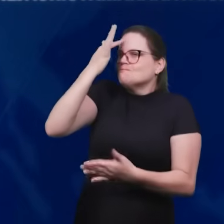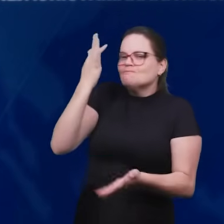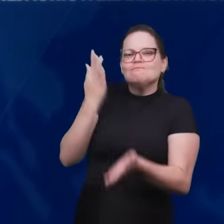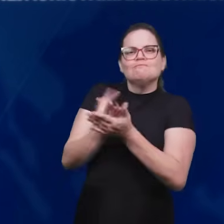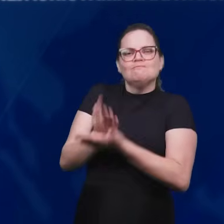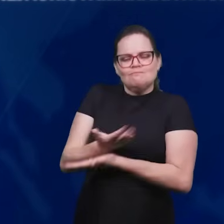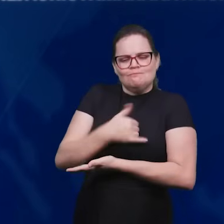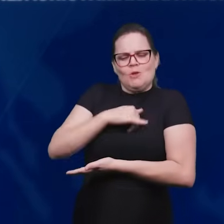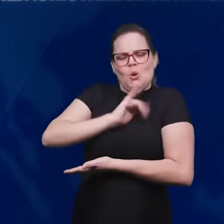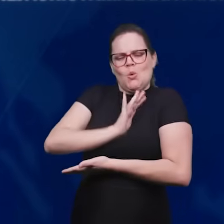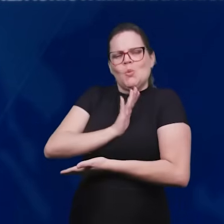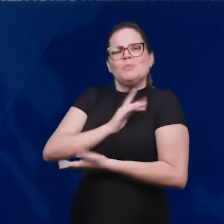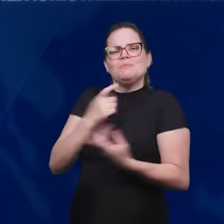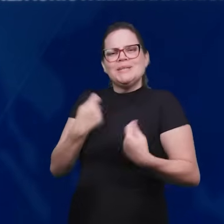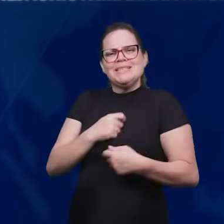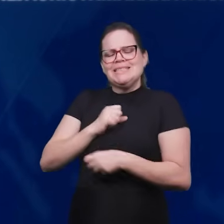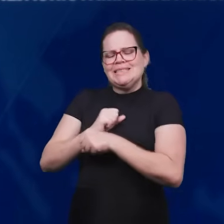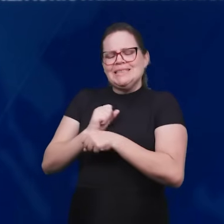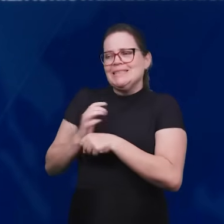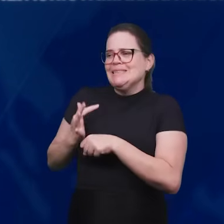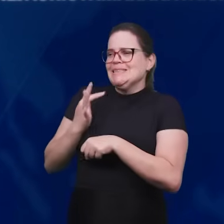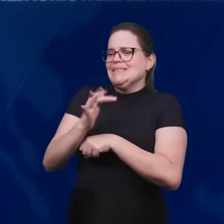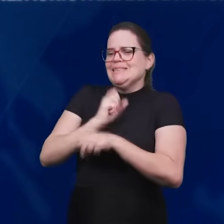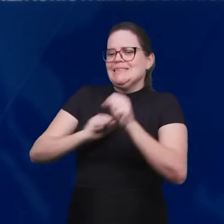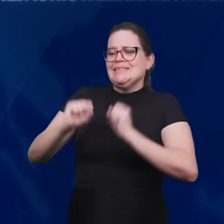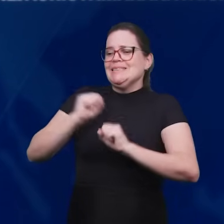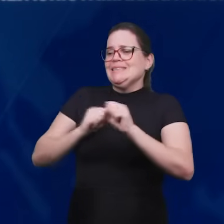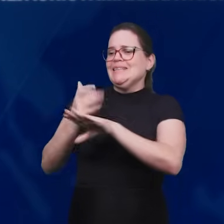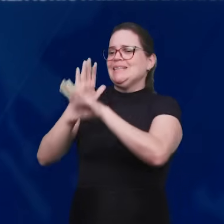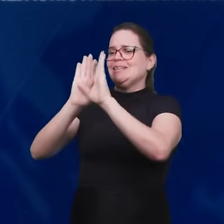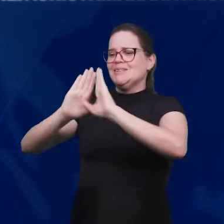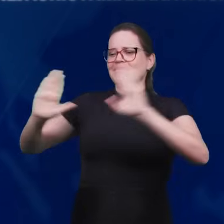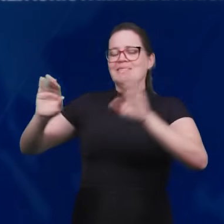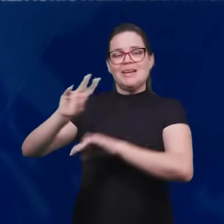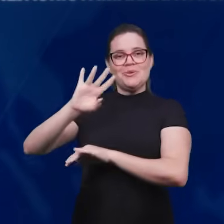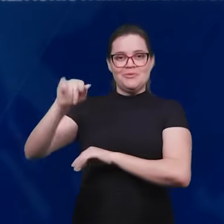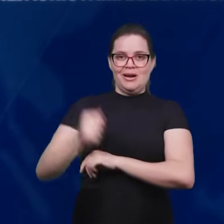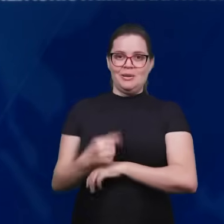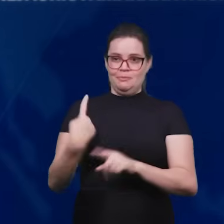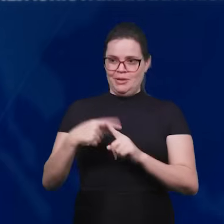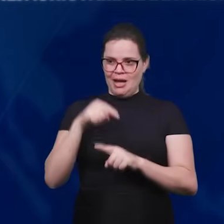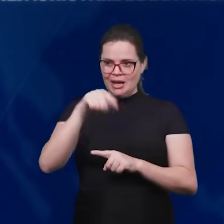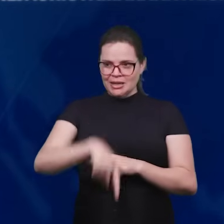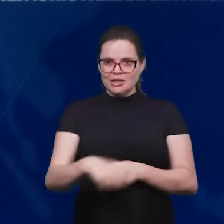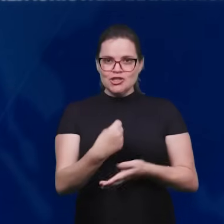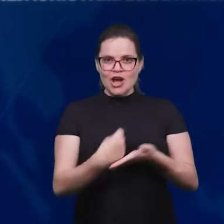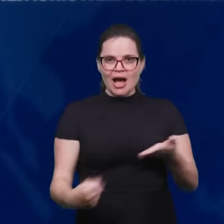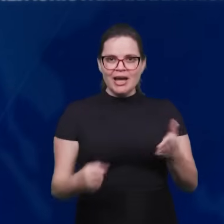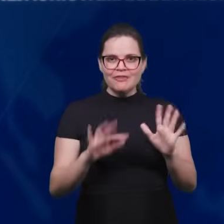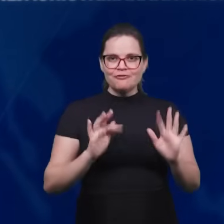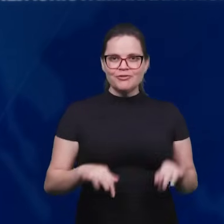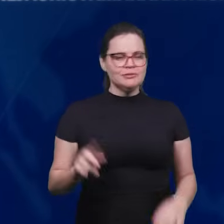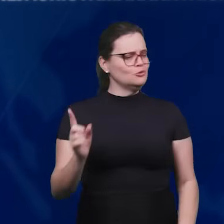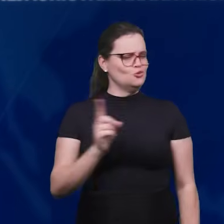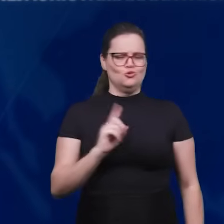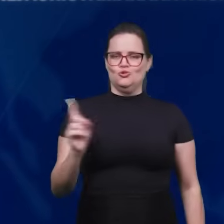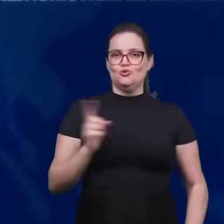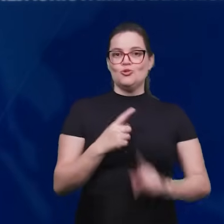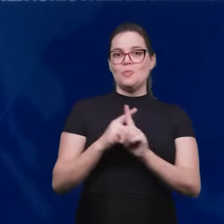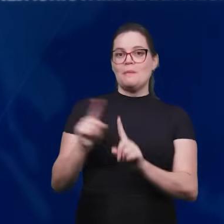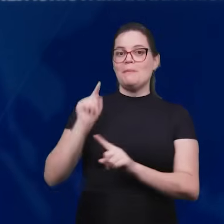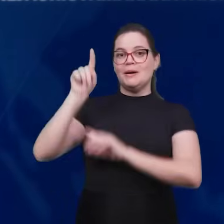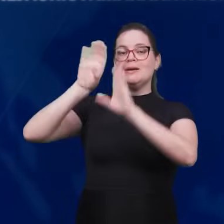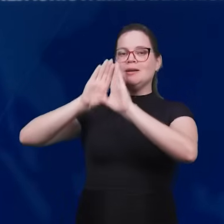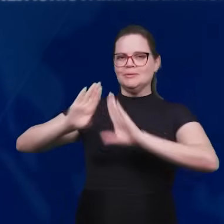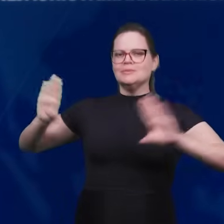essa esperança de uma eternidade gloriosa, que o fim não é aqui, mas um dia sim, lá